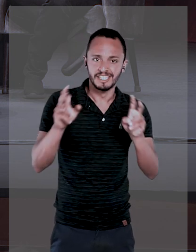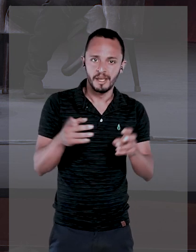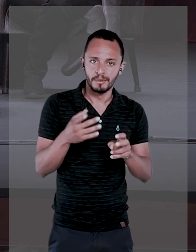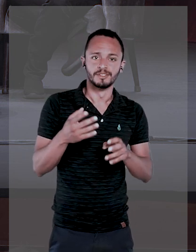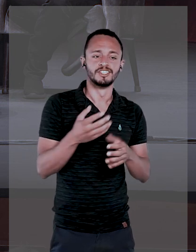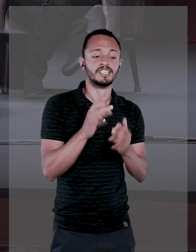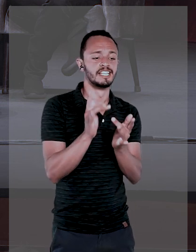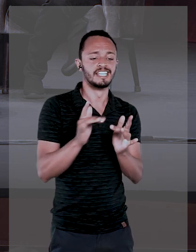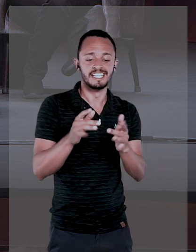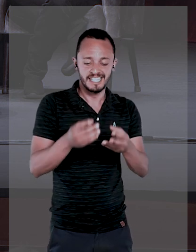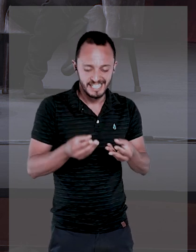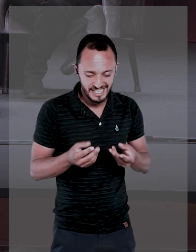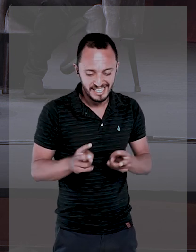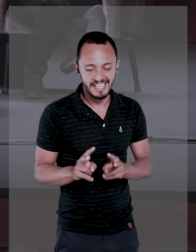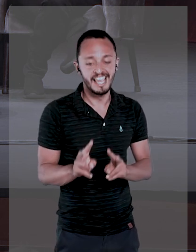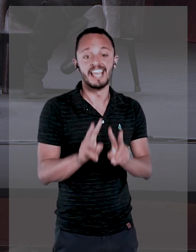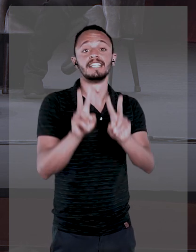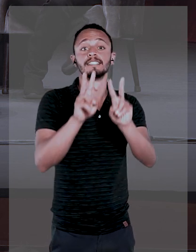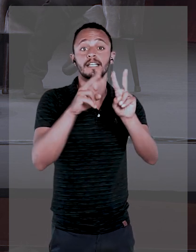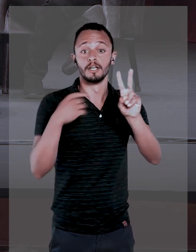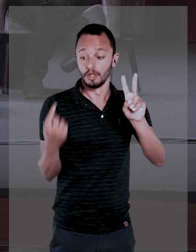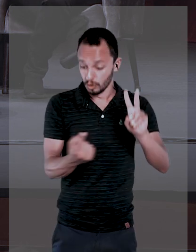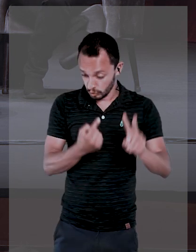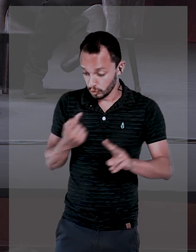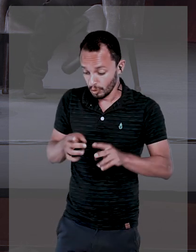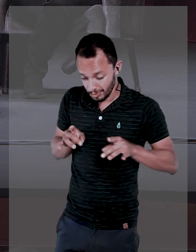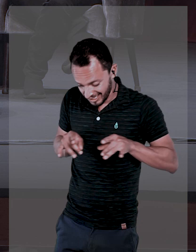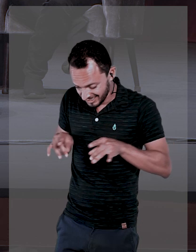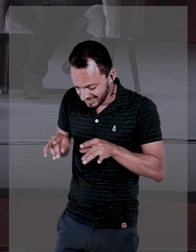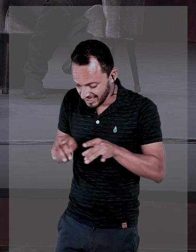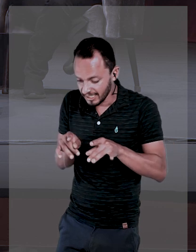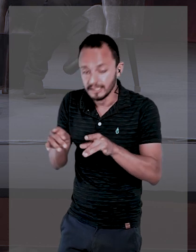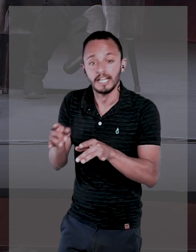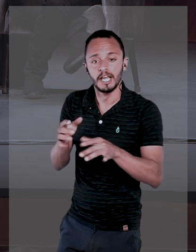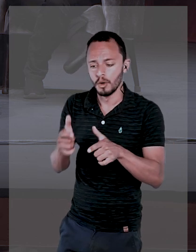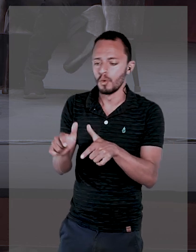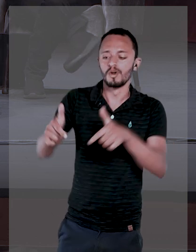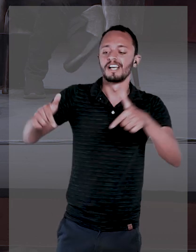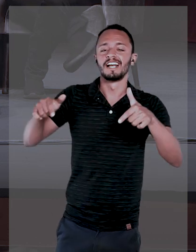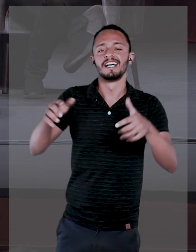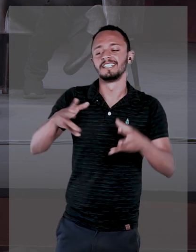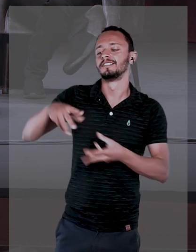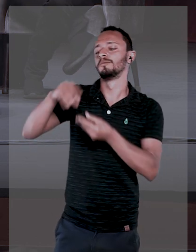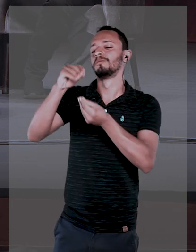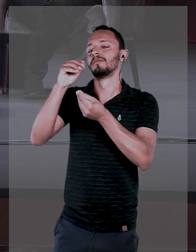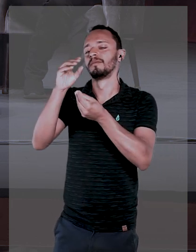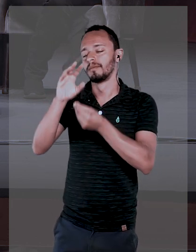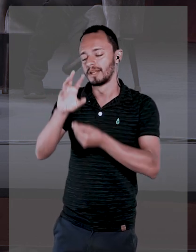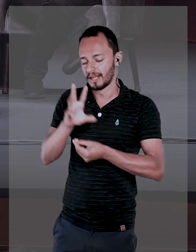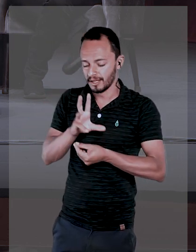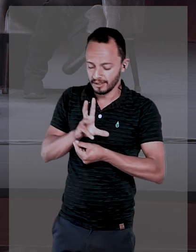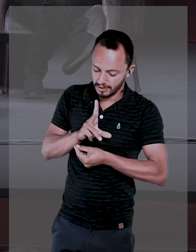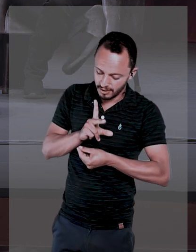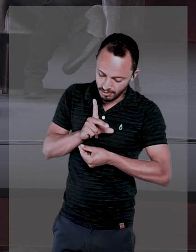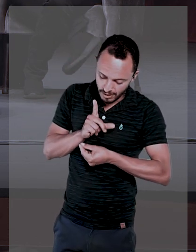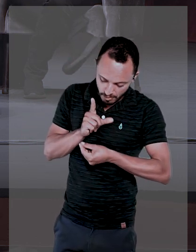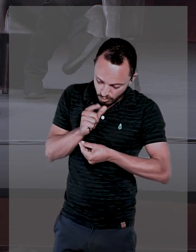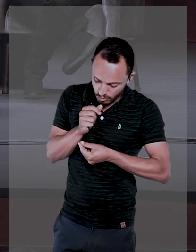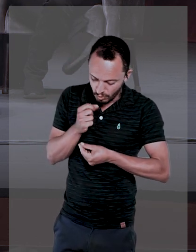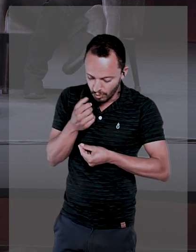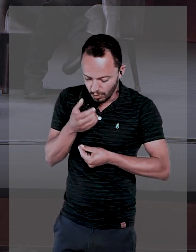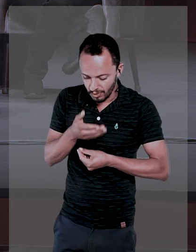Formamos um assombro de misérias e grandezas. Somos aqui nessa terra o